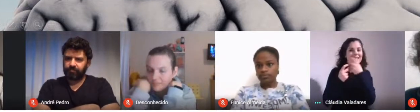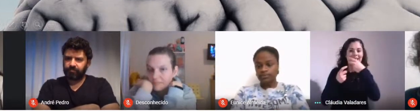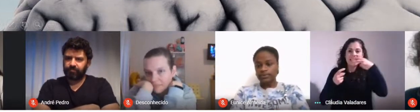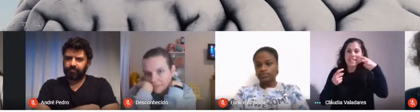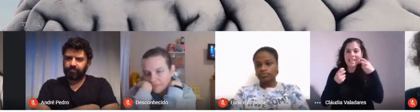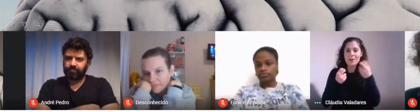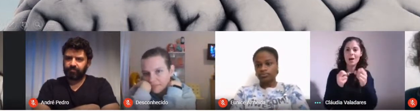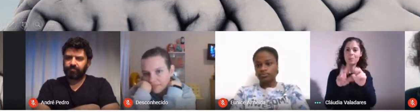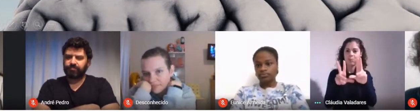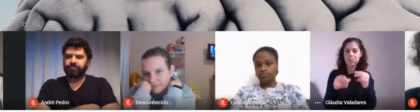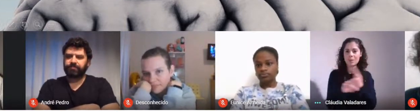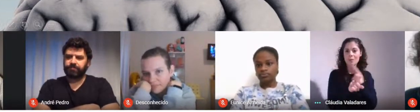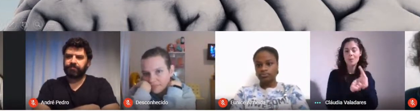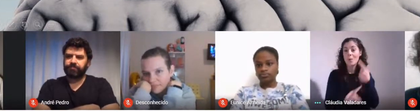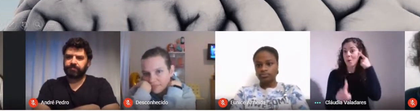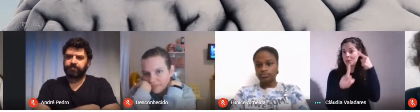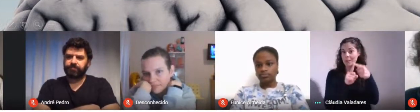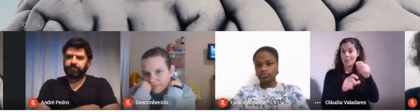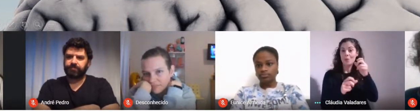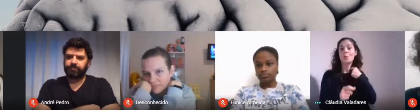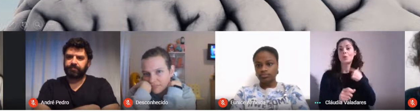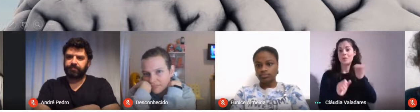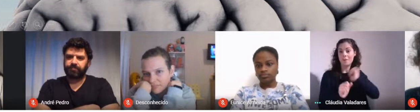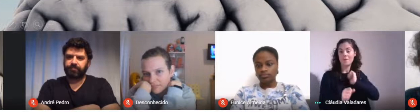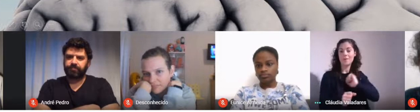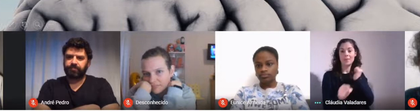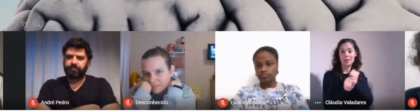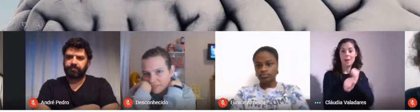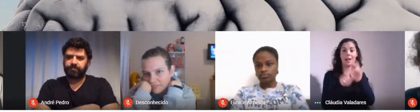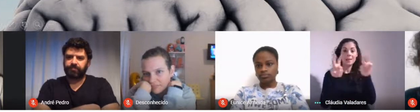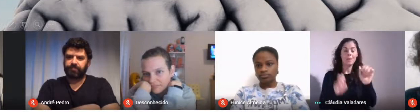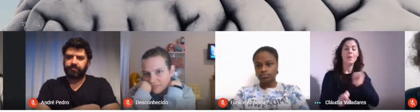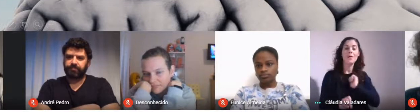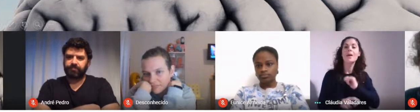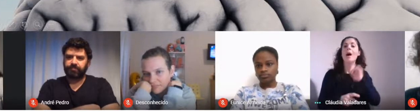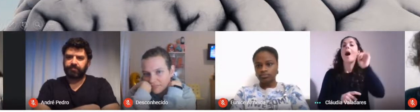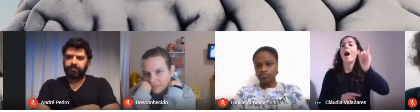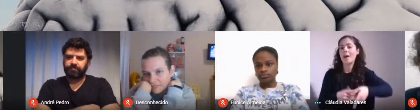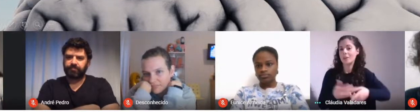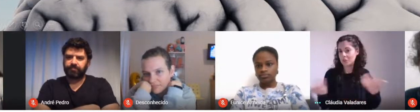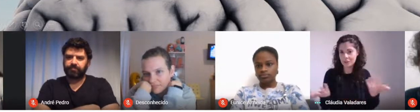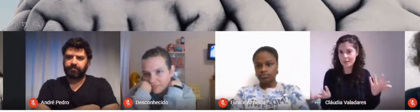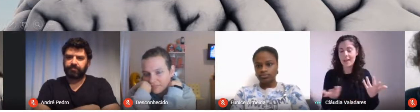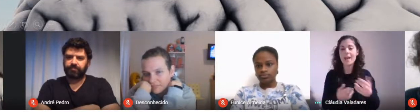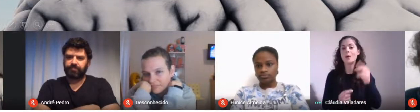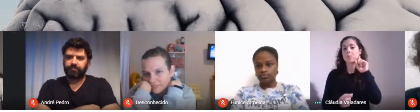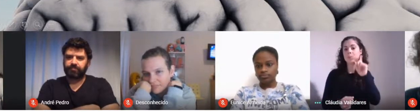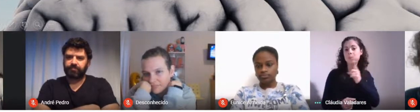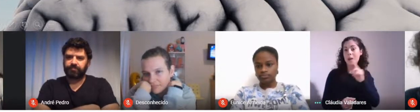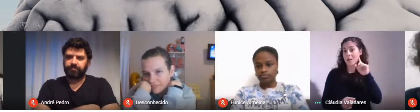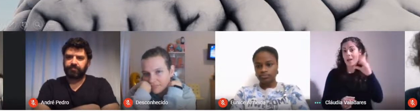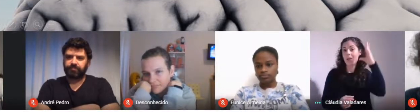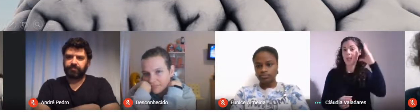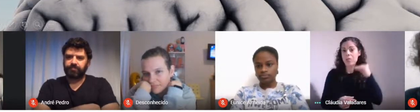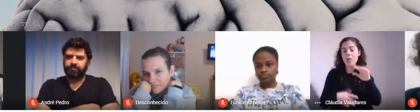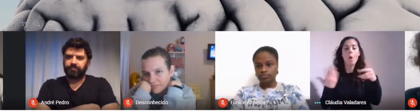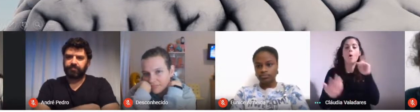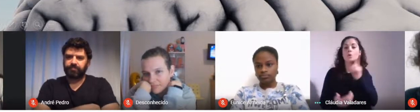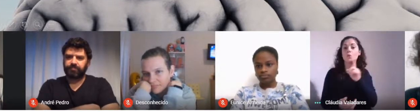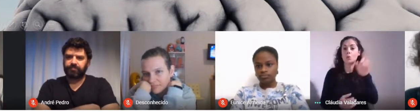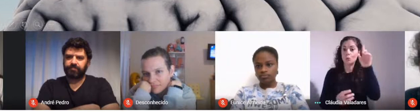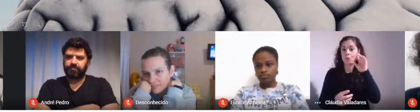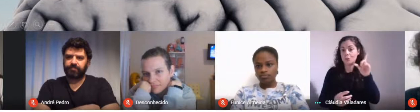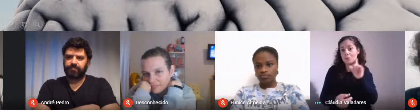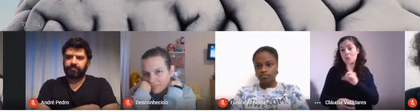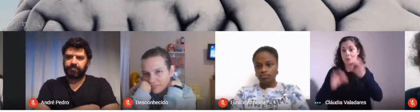que é a surdez e a saúde oral. E tenho aqui a ajuda da Cláudia, a quem agradeço muito desde já, e